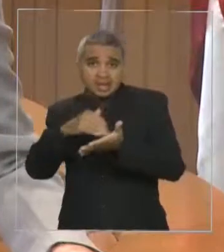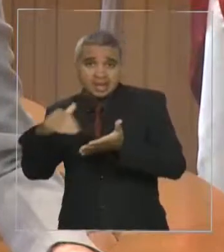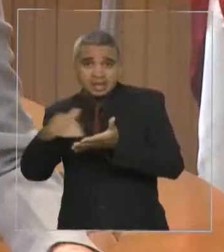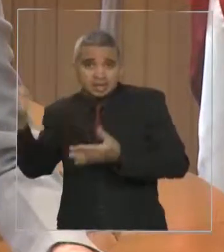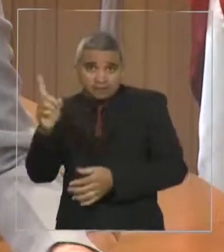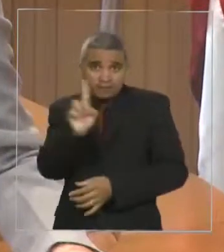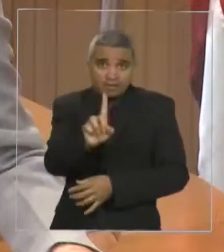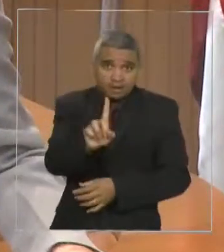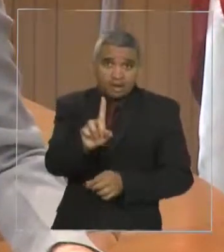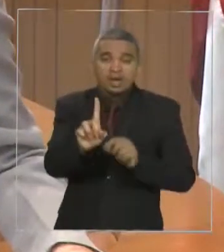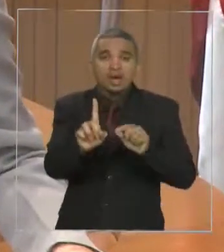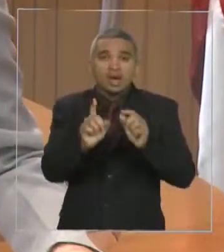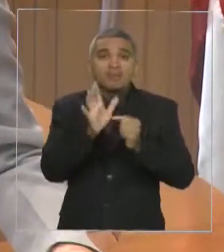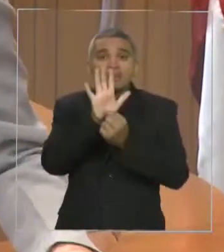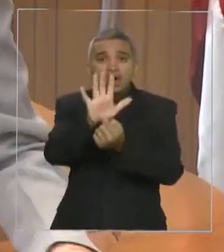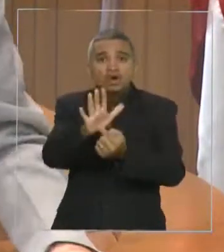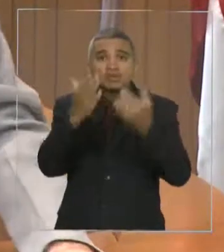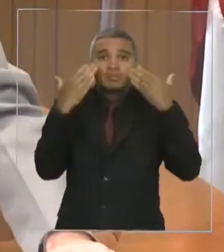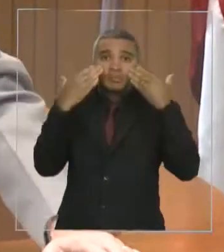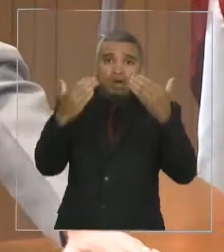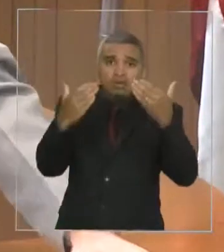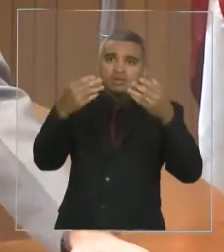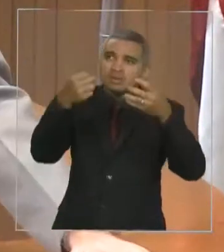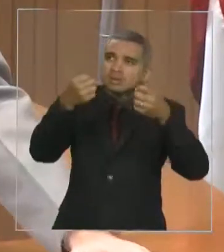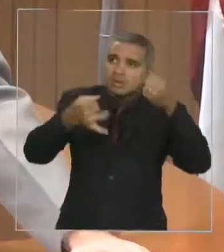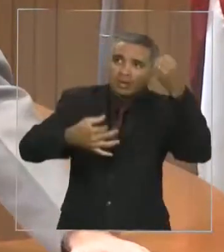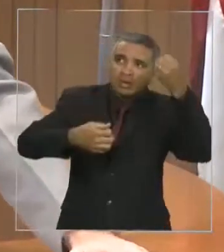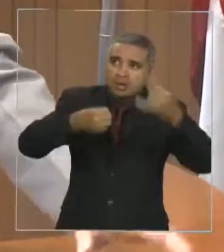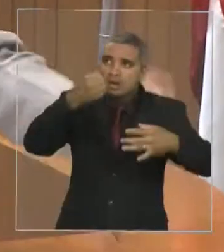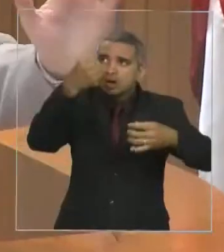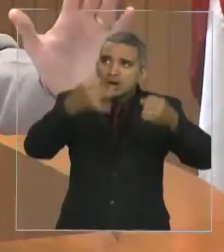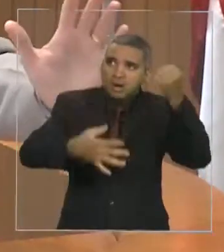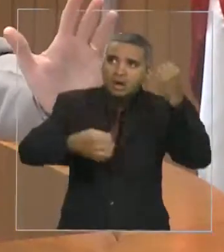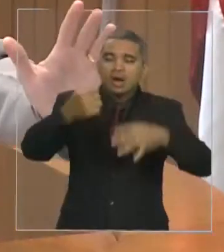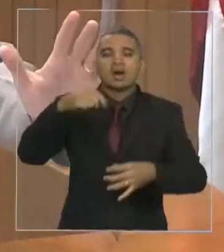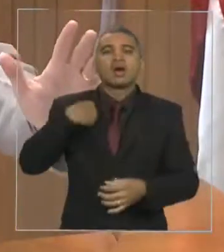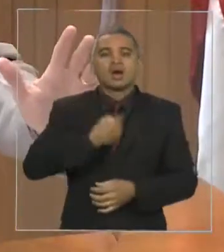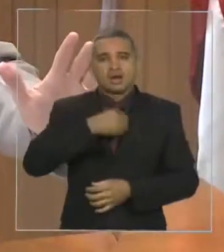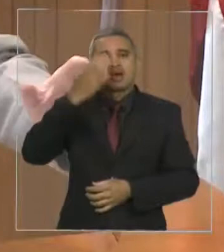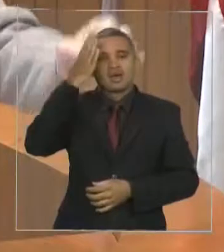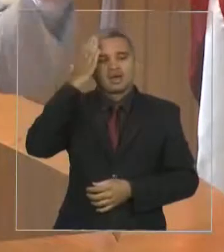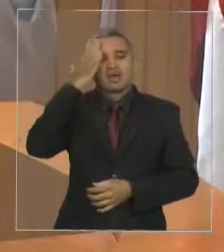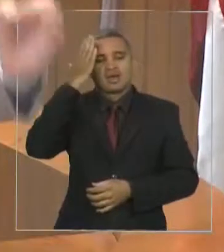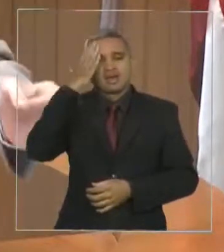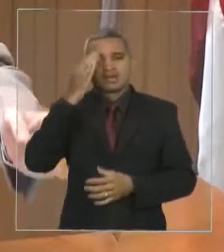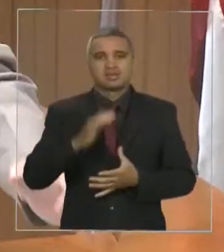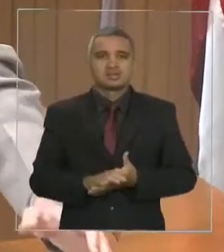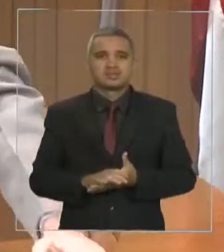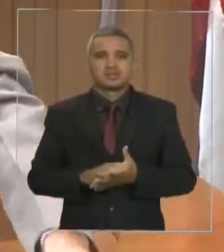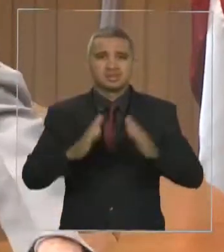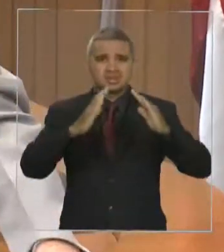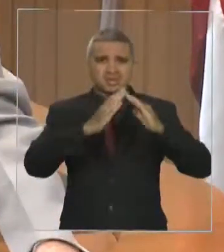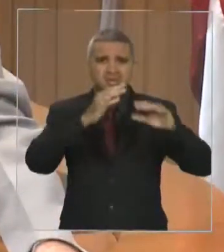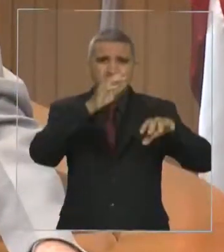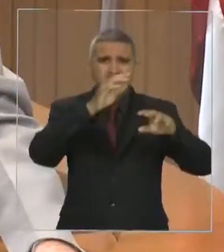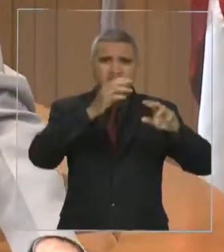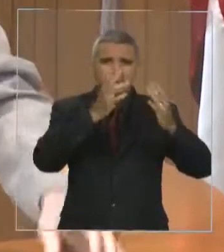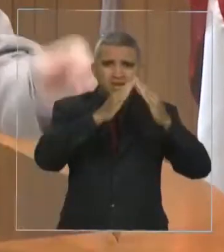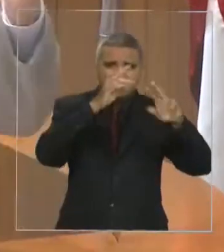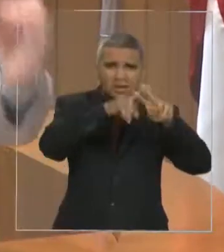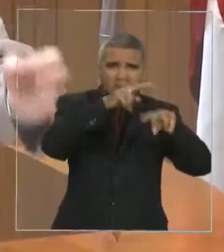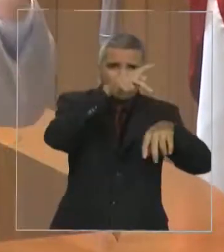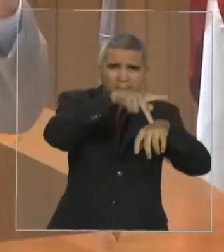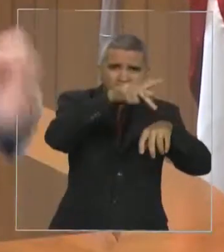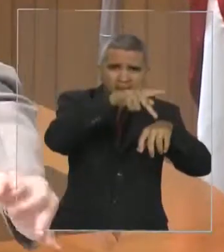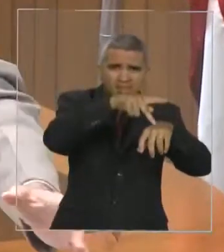mostrarem o que a gente quer saber. Pedrinhas, está um caos. Está